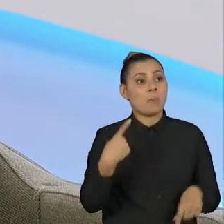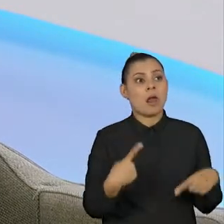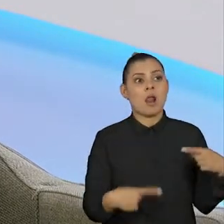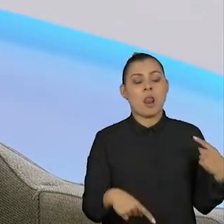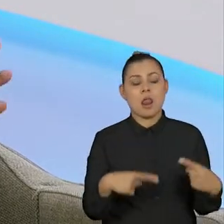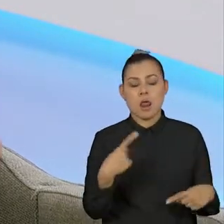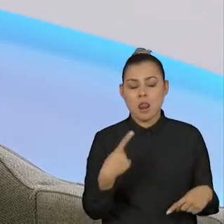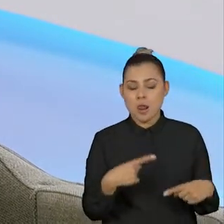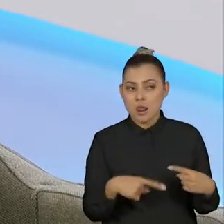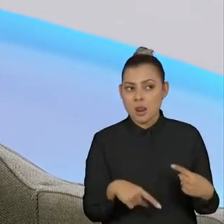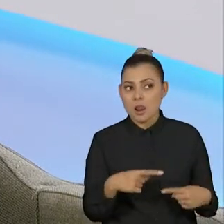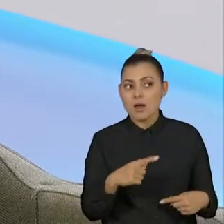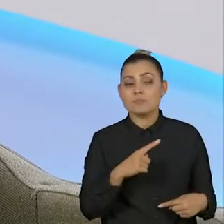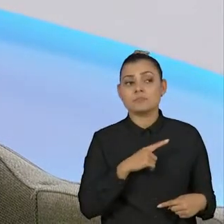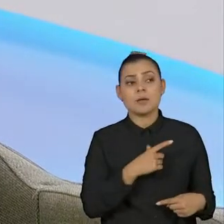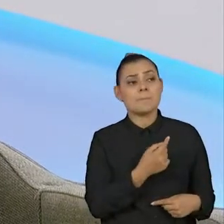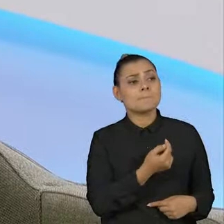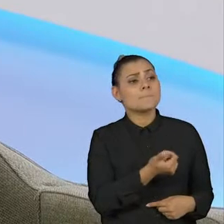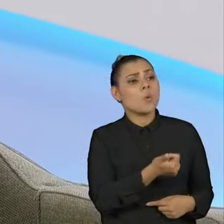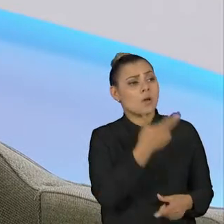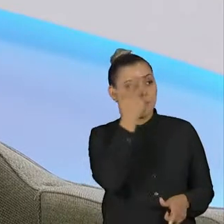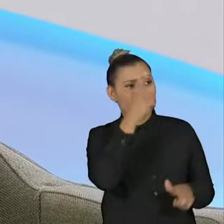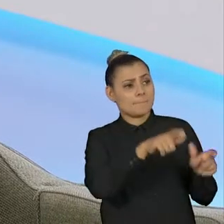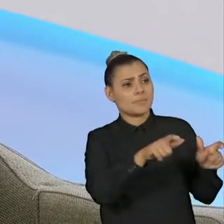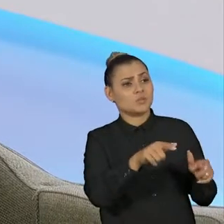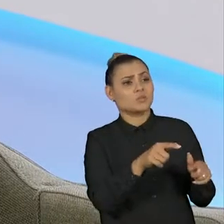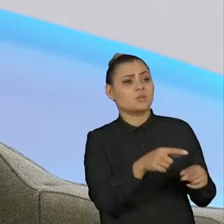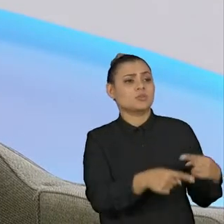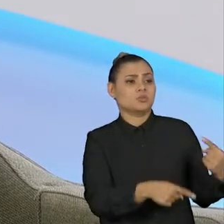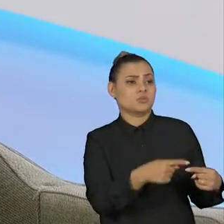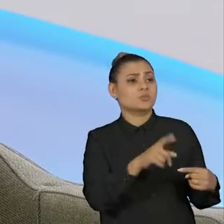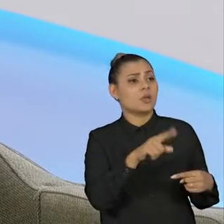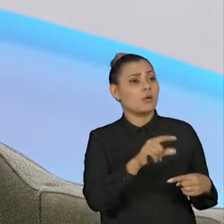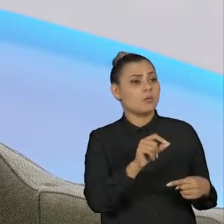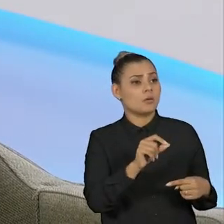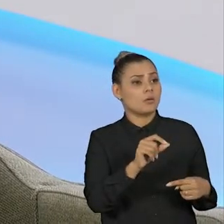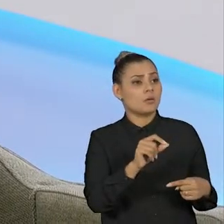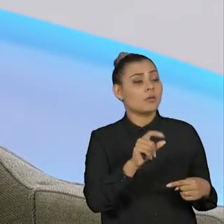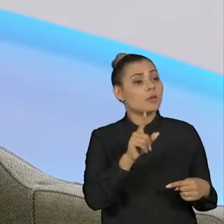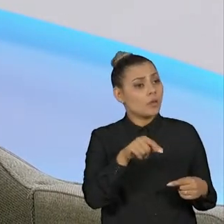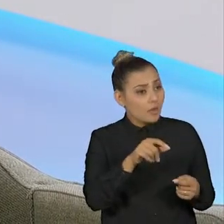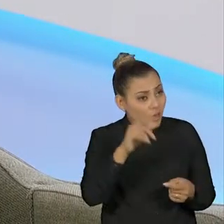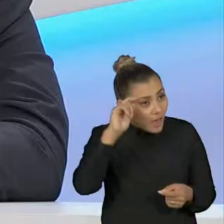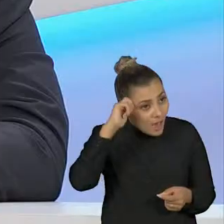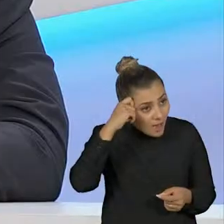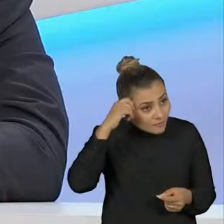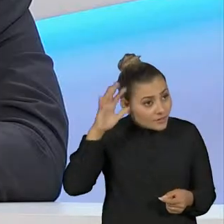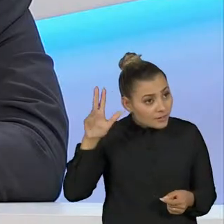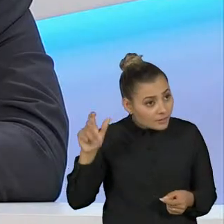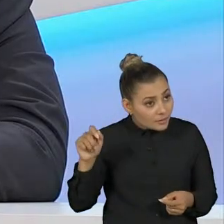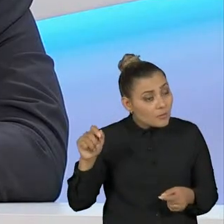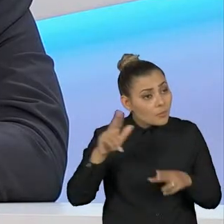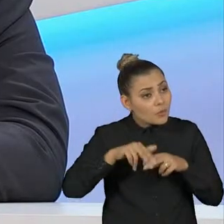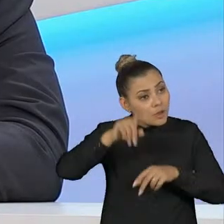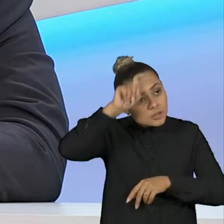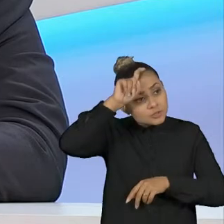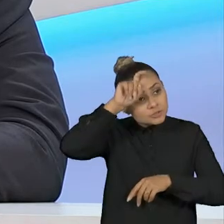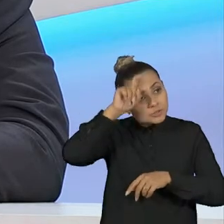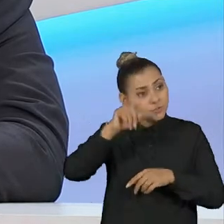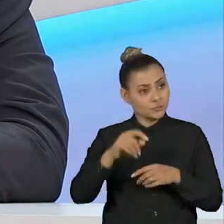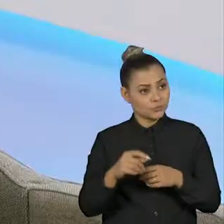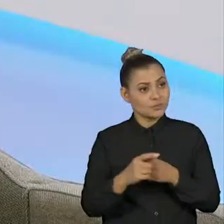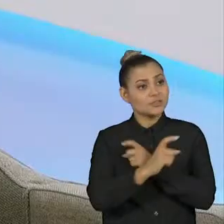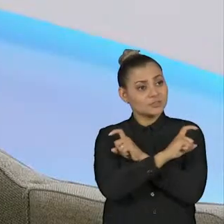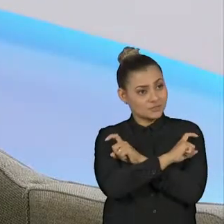tempo e poucas pessoas discutem isso, é a africanidade do Egito, né? A africanidade do Egito faraônico. Eu